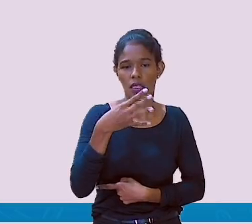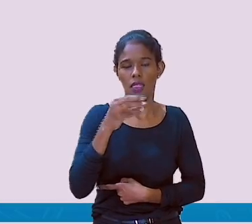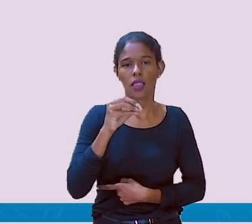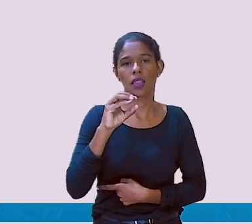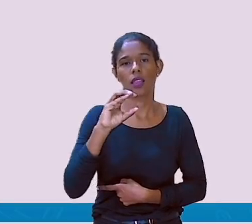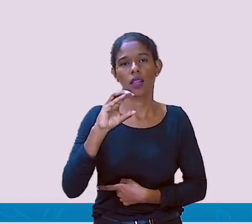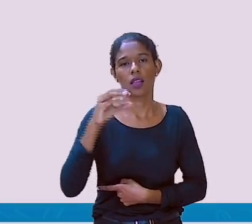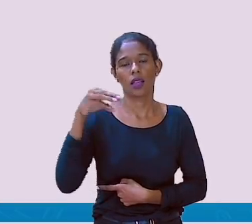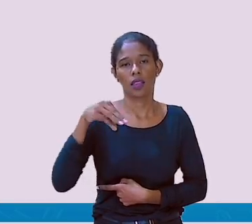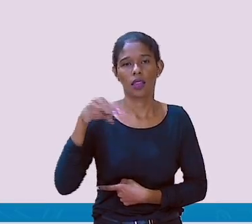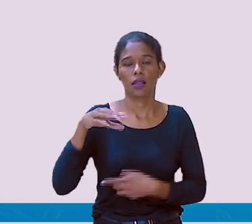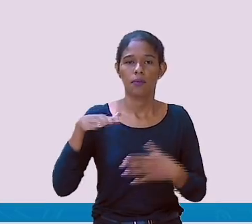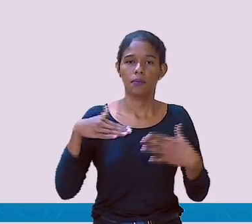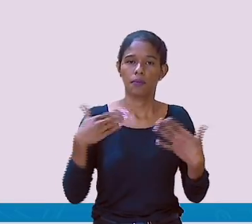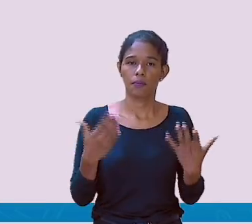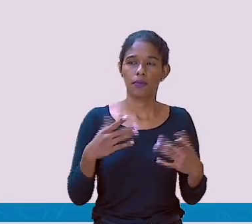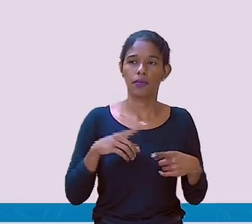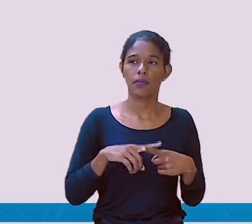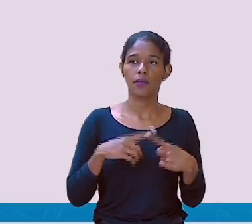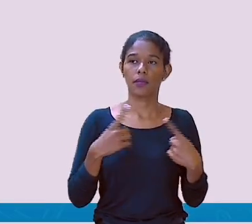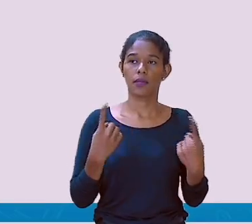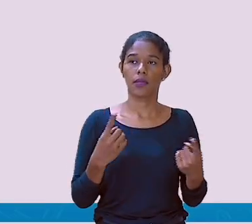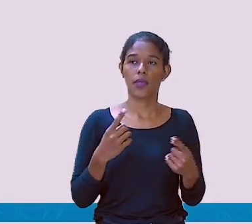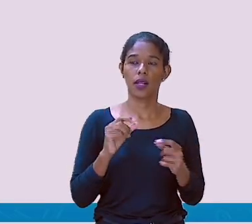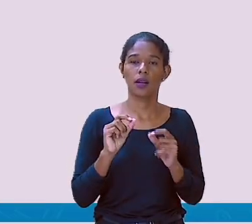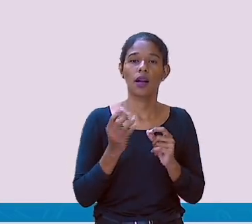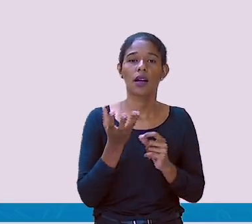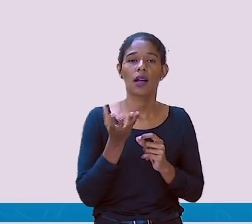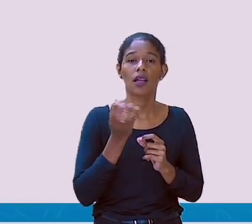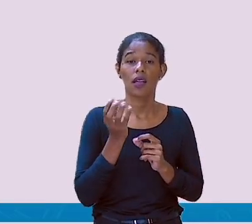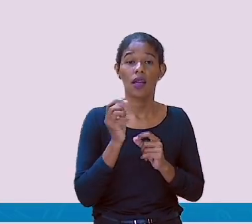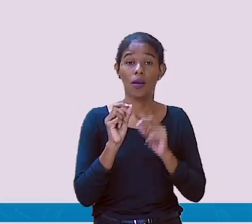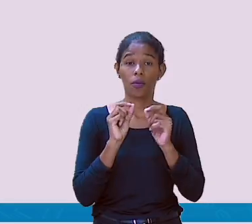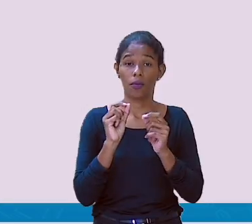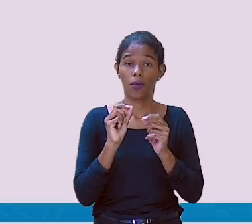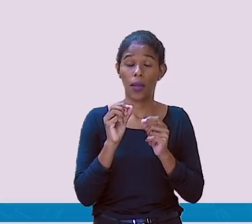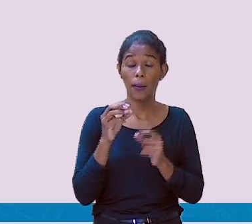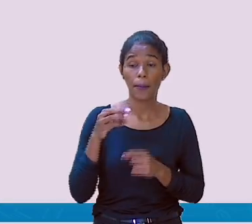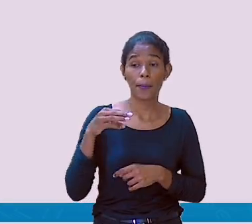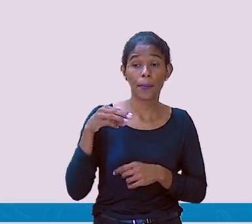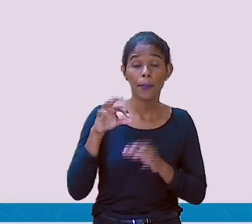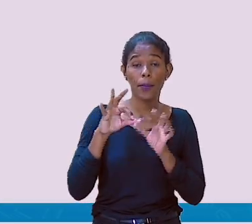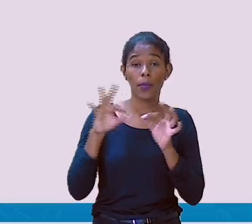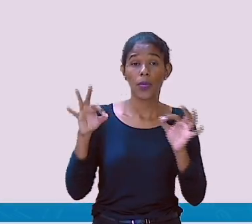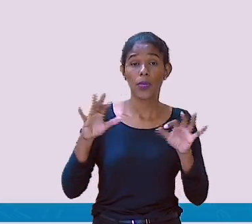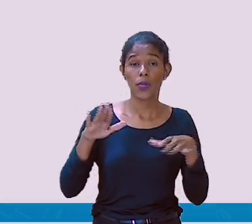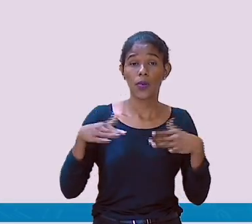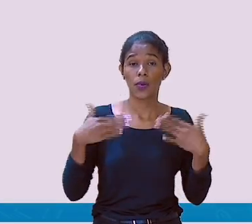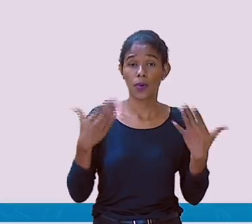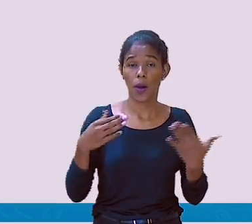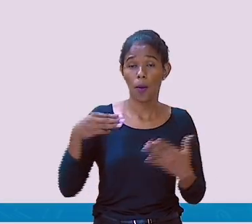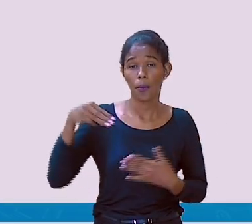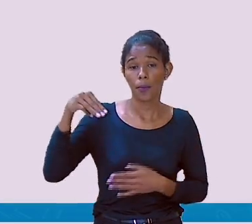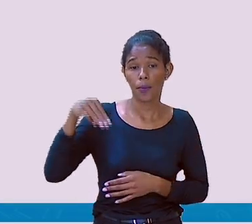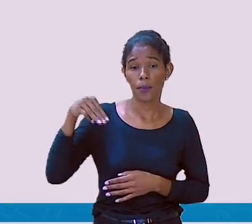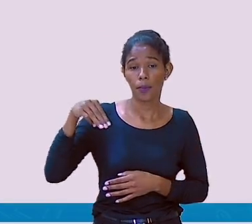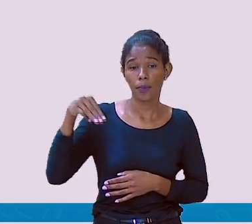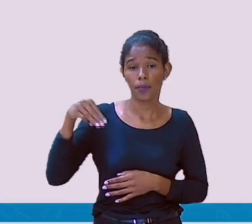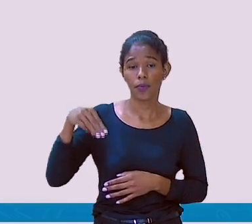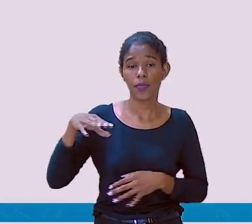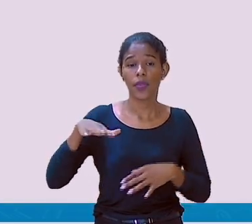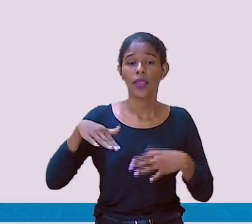presta atenção, ele está querendo em milímetros. Então, meus queridos, não